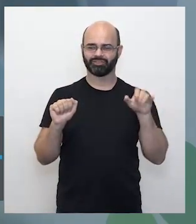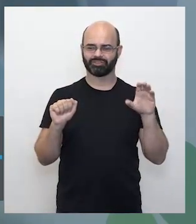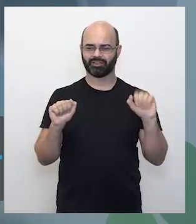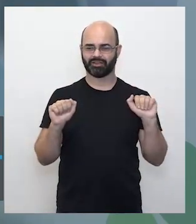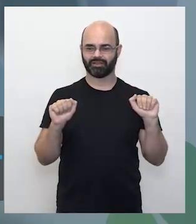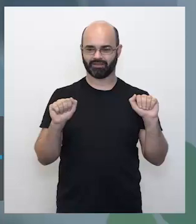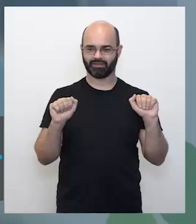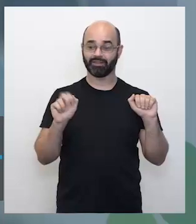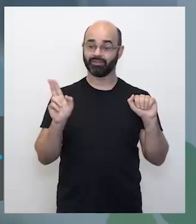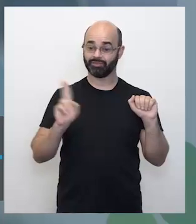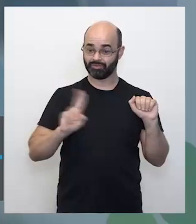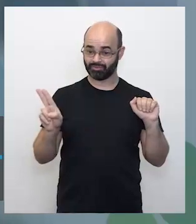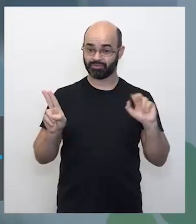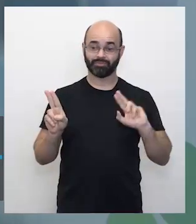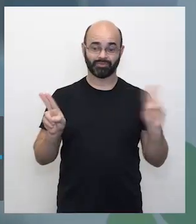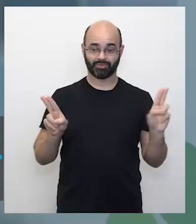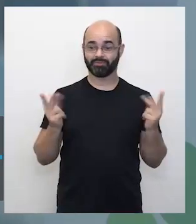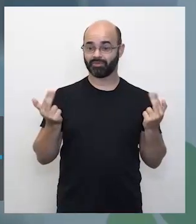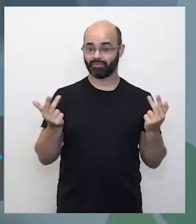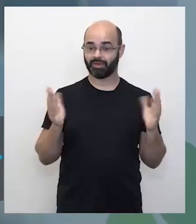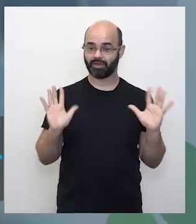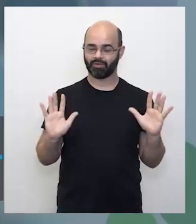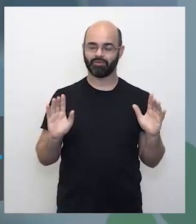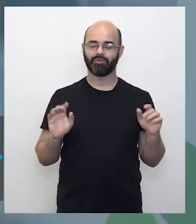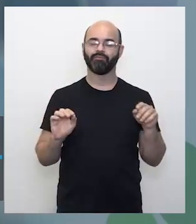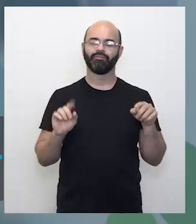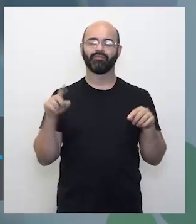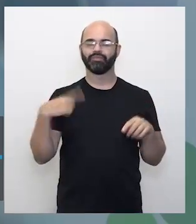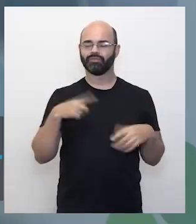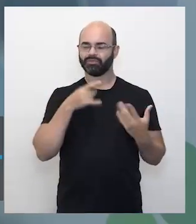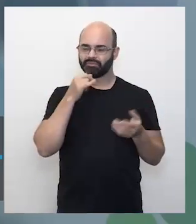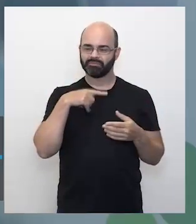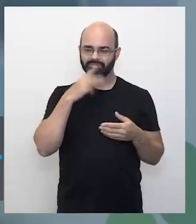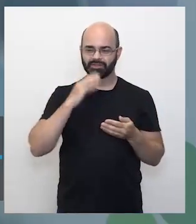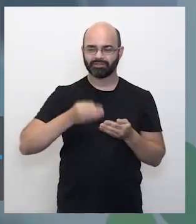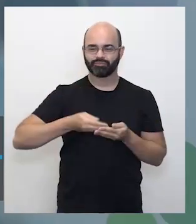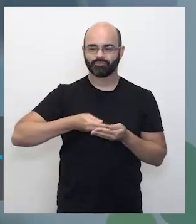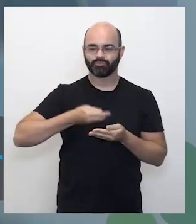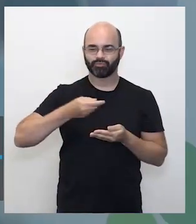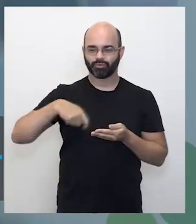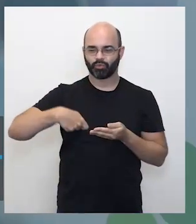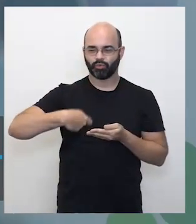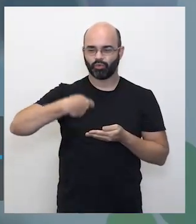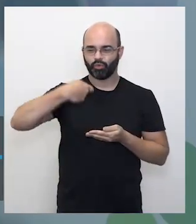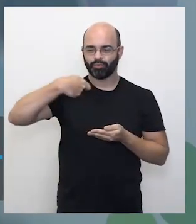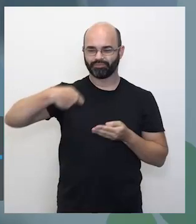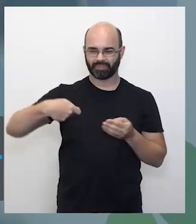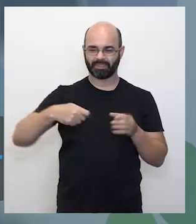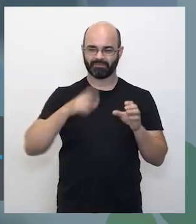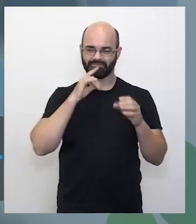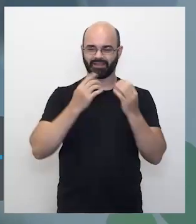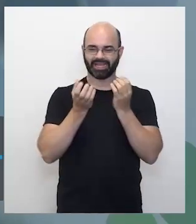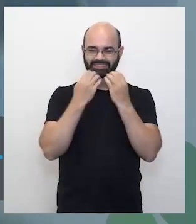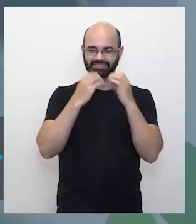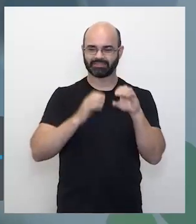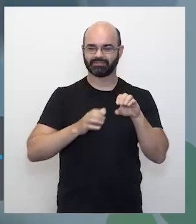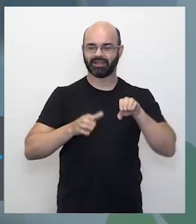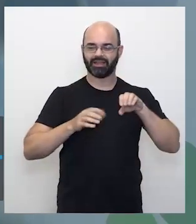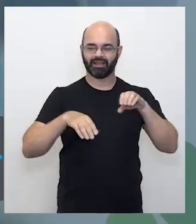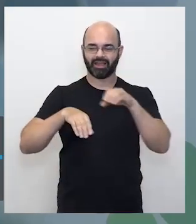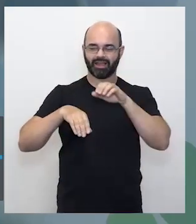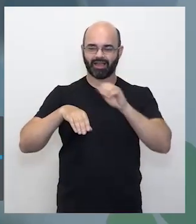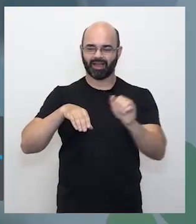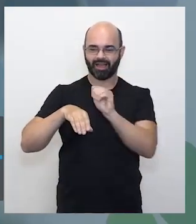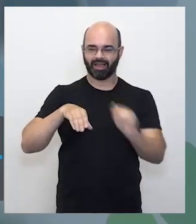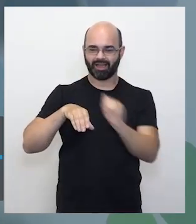mesmo nome, canjica, nós fazemos um mingau de milho ralado, e faz um mingau e coloca do dia para a noite na geladeira. Mas